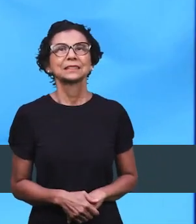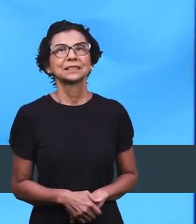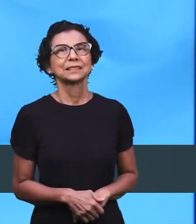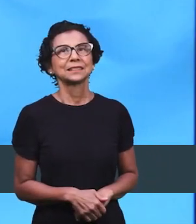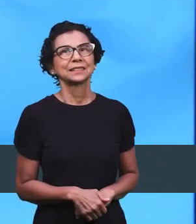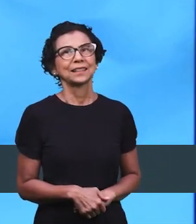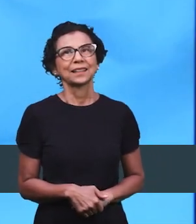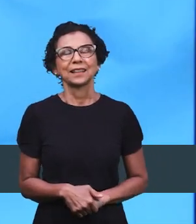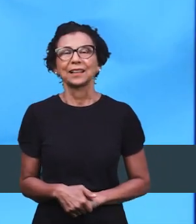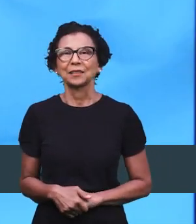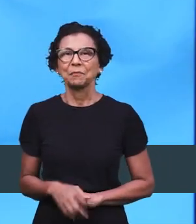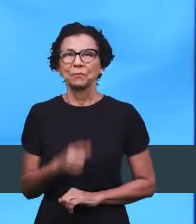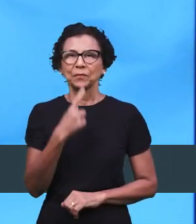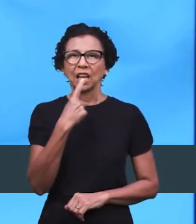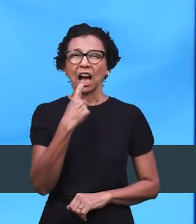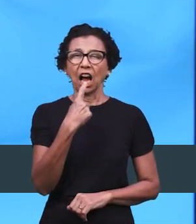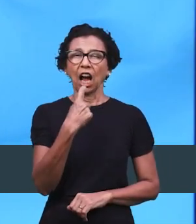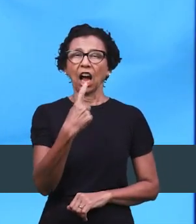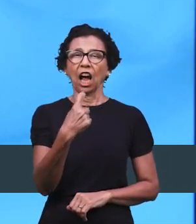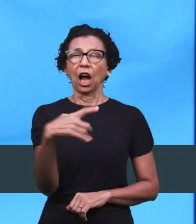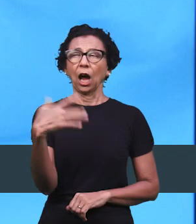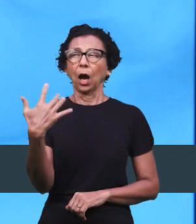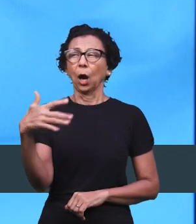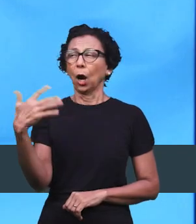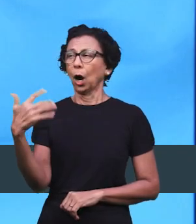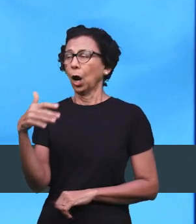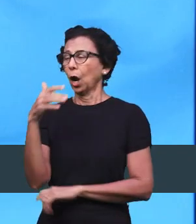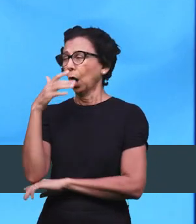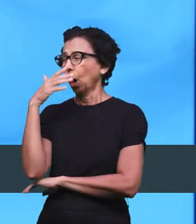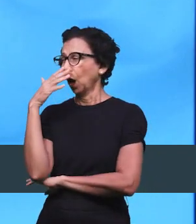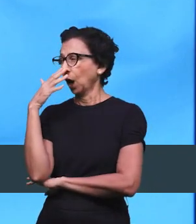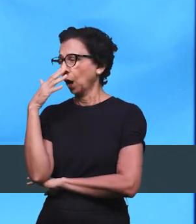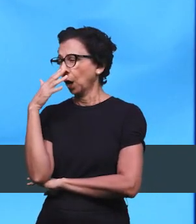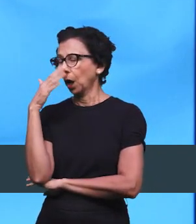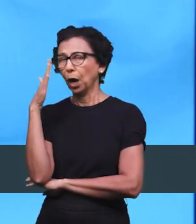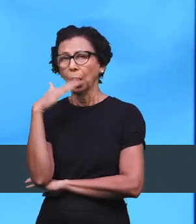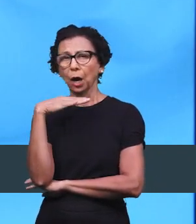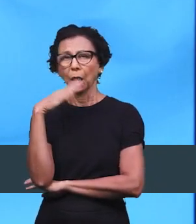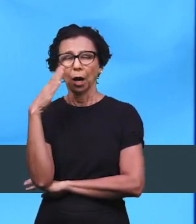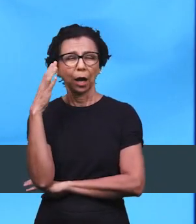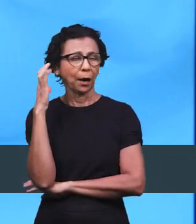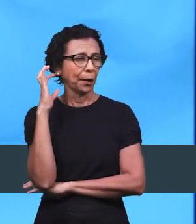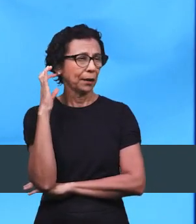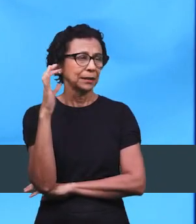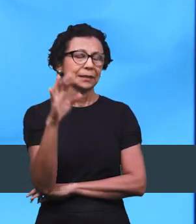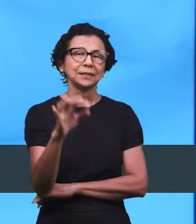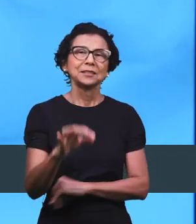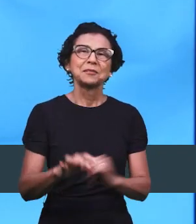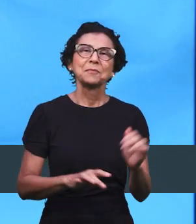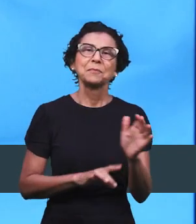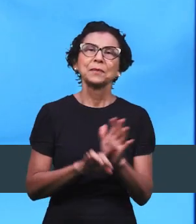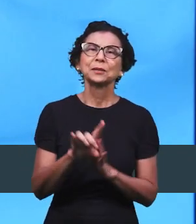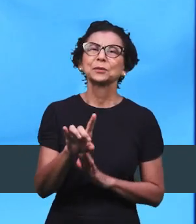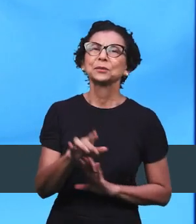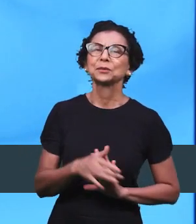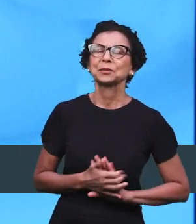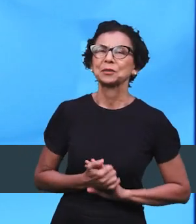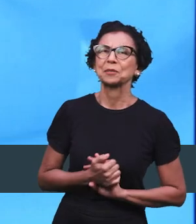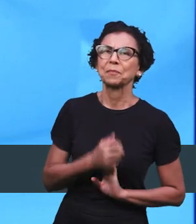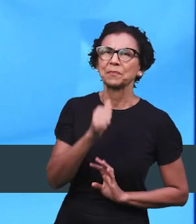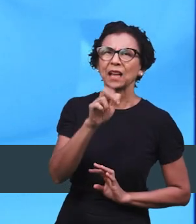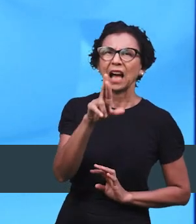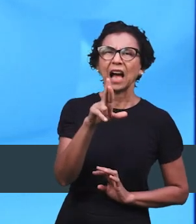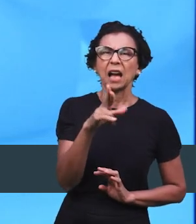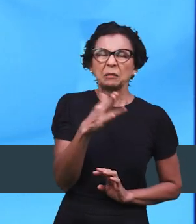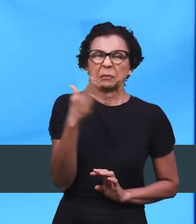hálito, né, gente? Porque é um inconveniente, ninguém gosta de ter mau hálito. E aí eu pergunto para vocês, esse mau hálito é só causado por